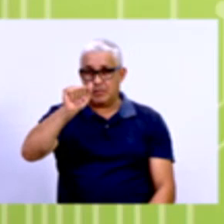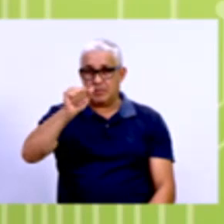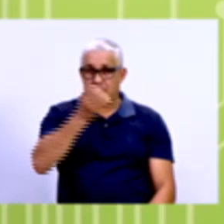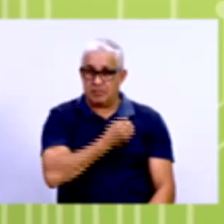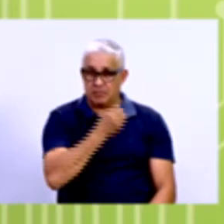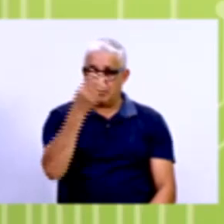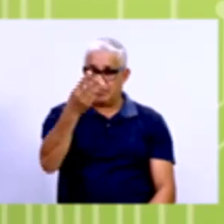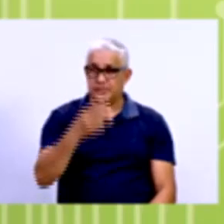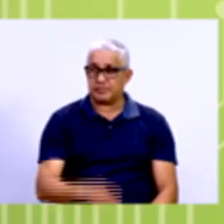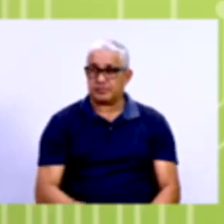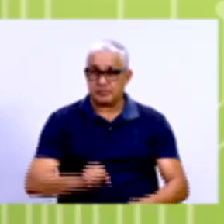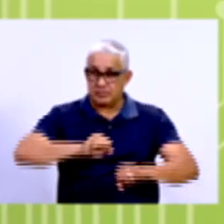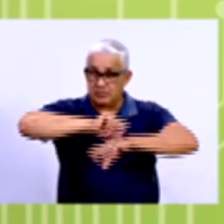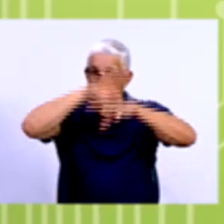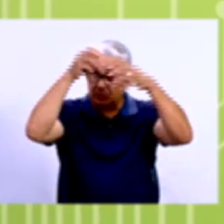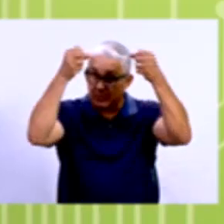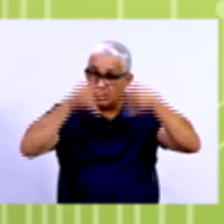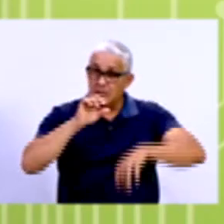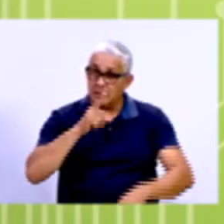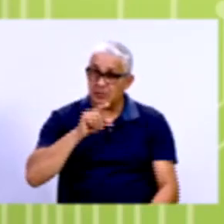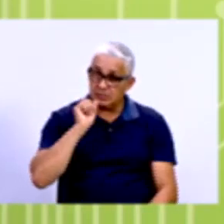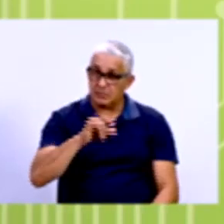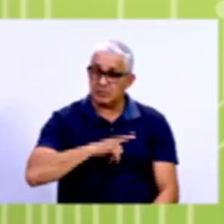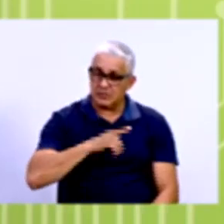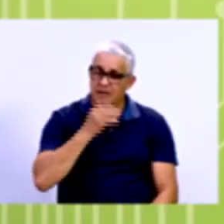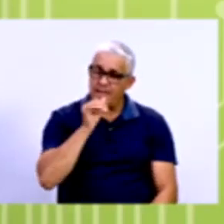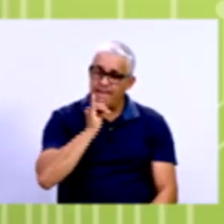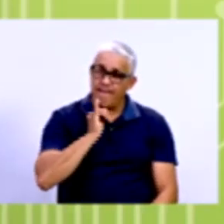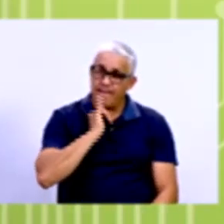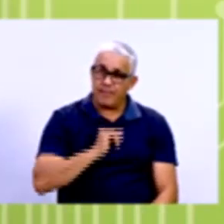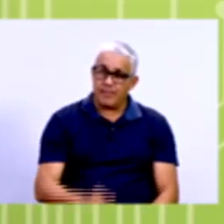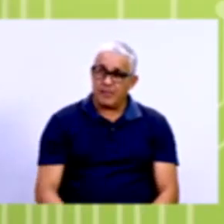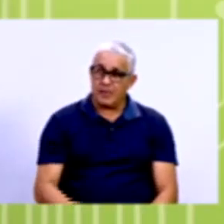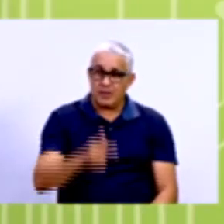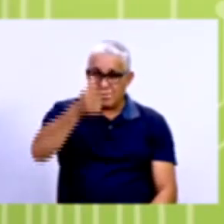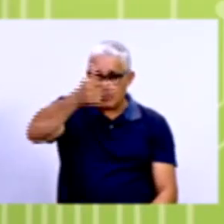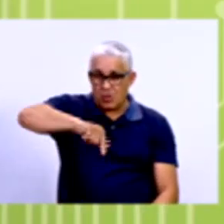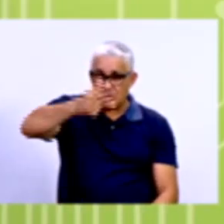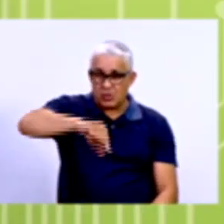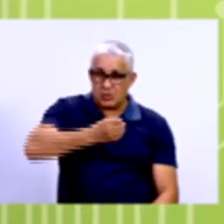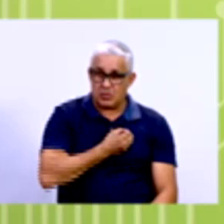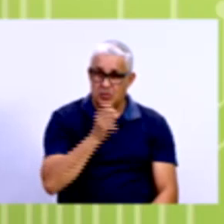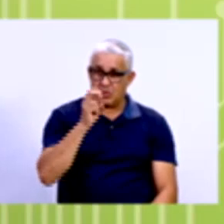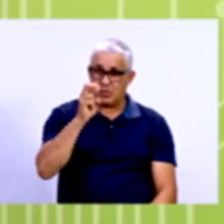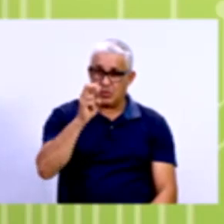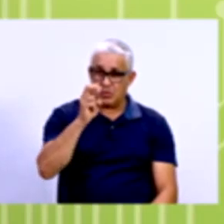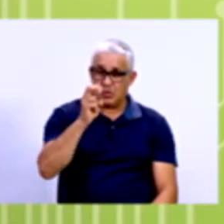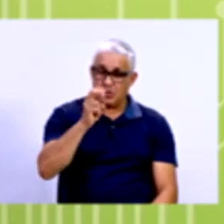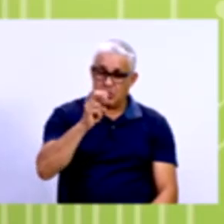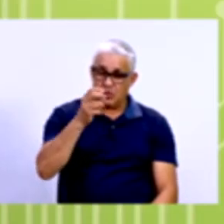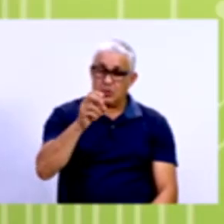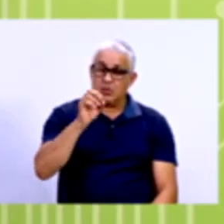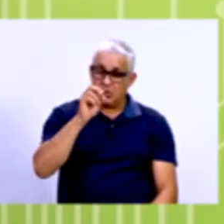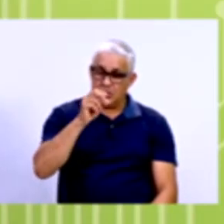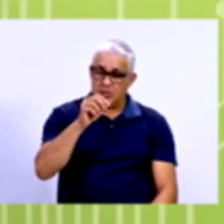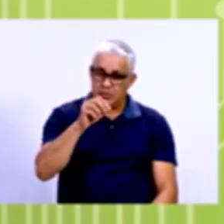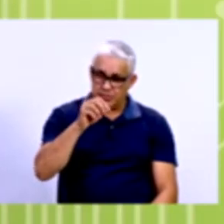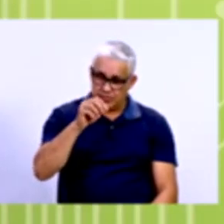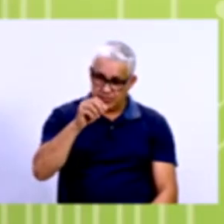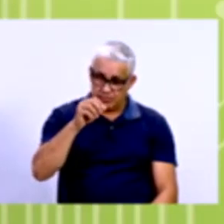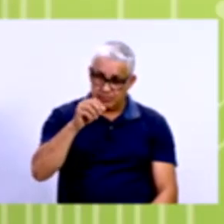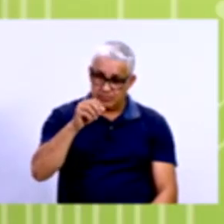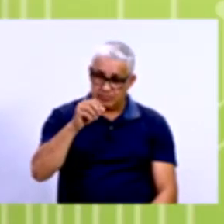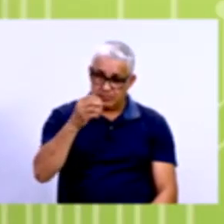vocês também que se eu tiver, por exemplo, 5 repetições do número 3 e 5 repetições do número 7, por